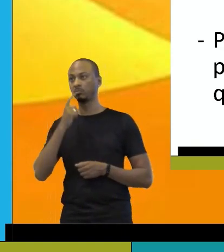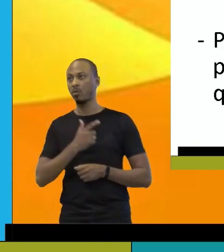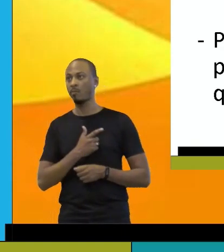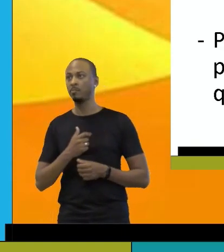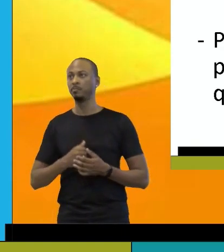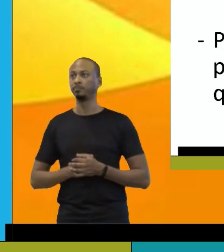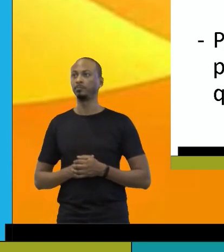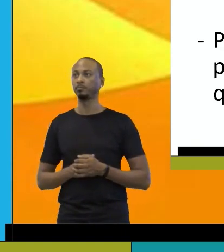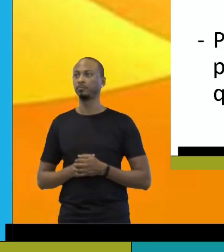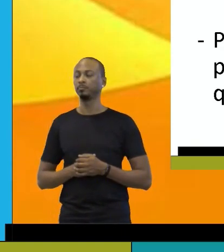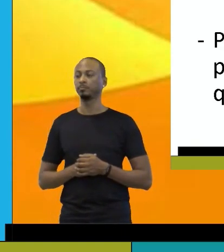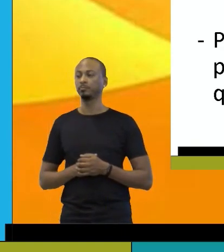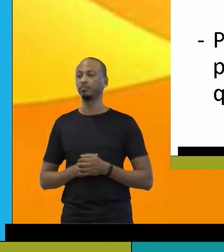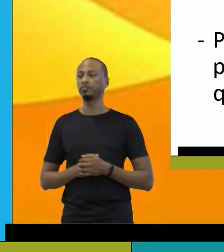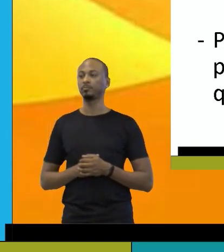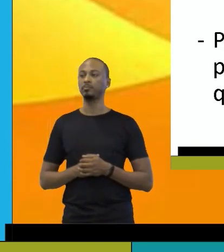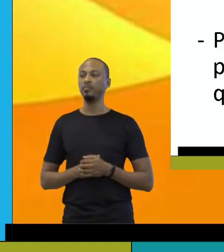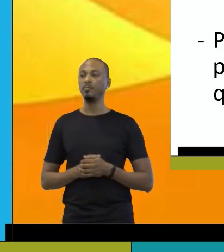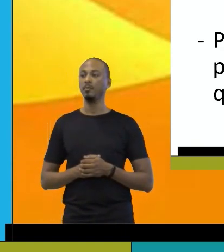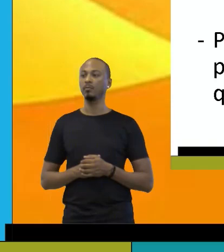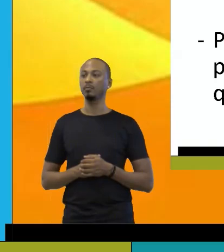do bem comum, ele diz bem aqui assim, ó.